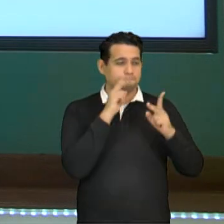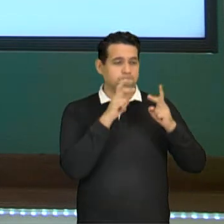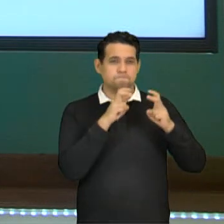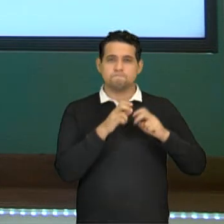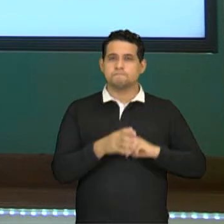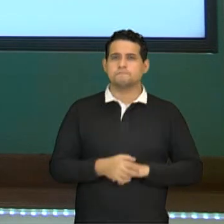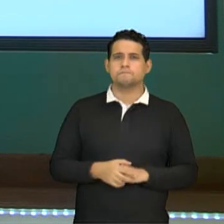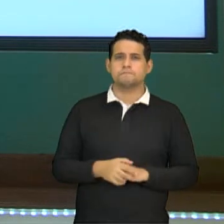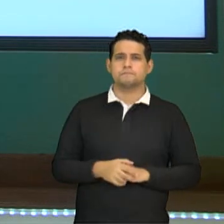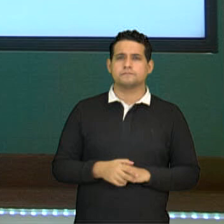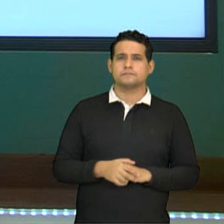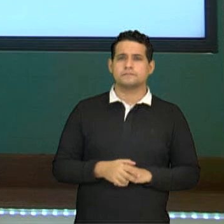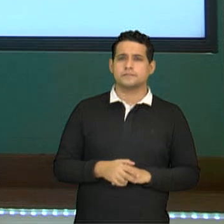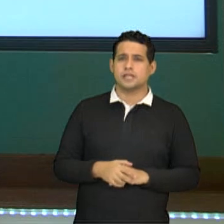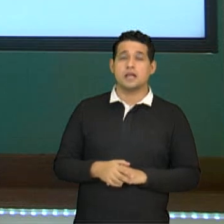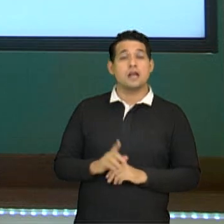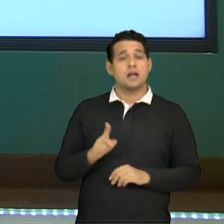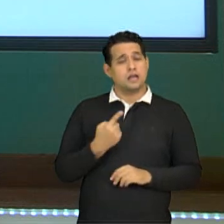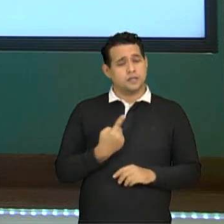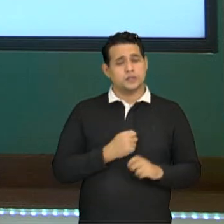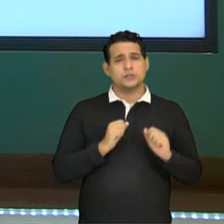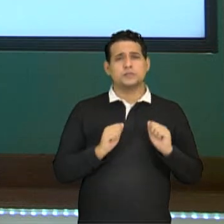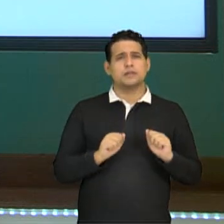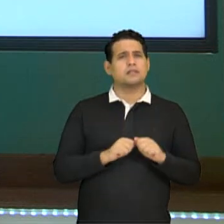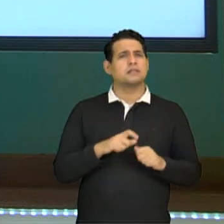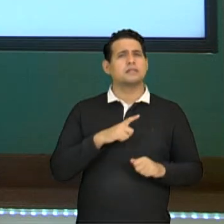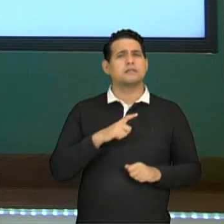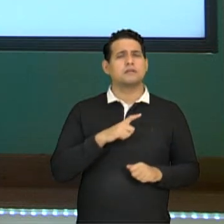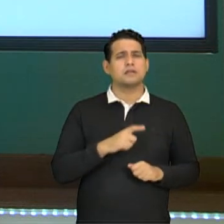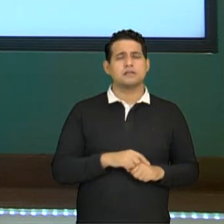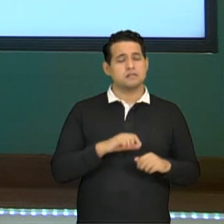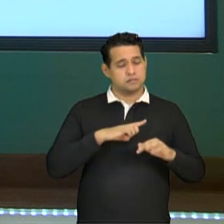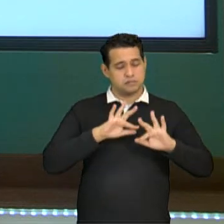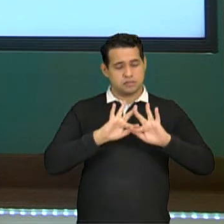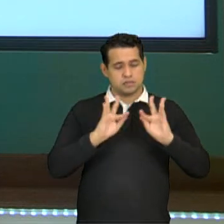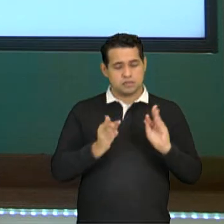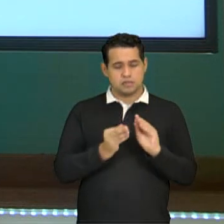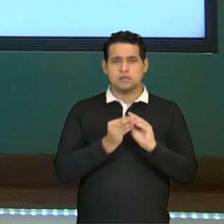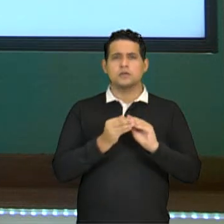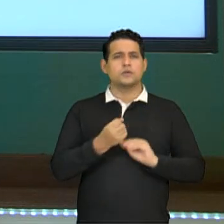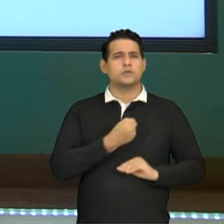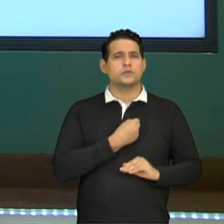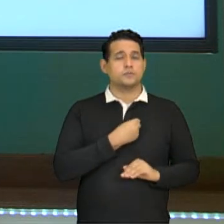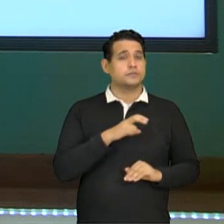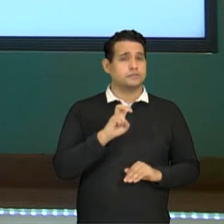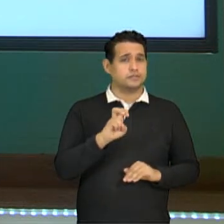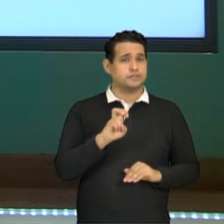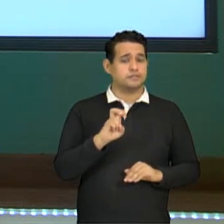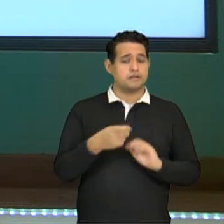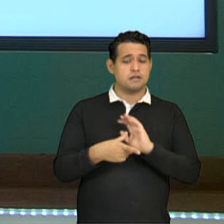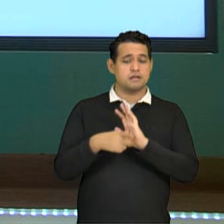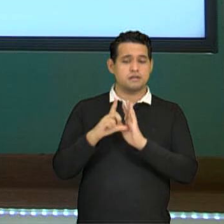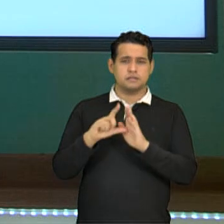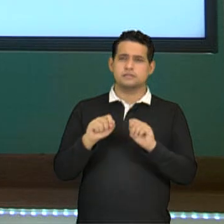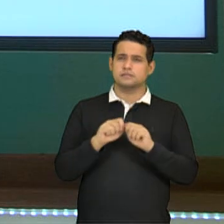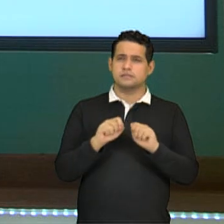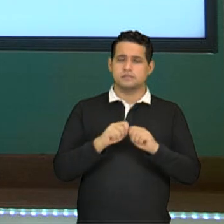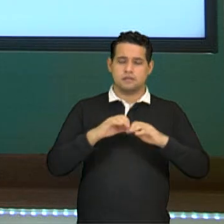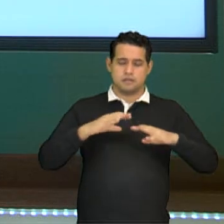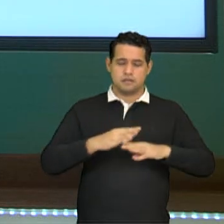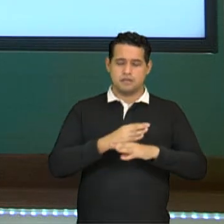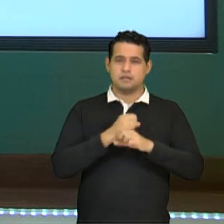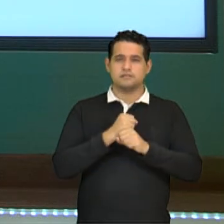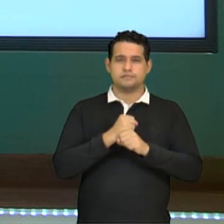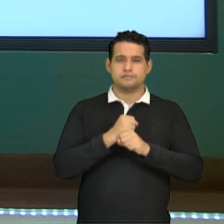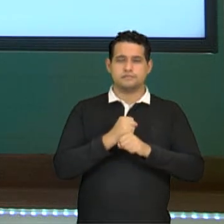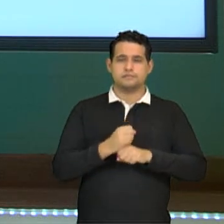Observe, aqui nós ainda poderíamos ter simplificado o número 5 antes de efetuar a